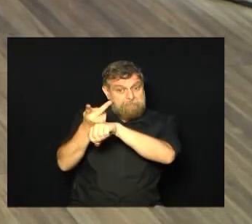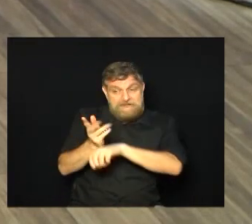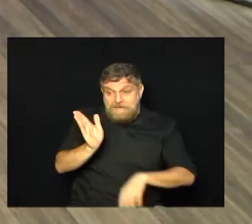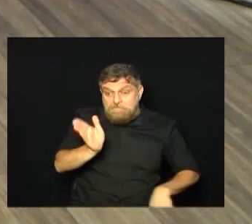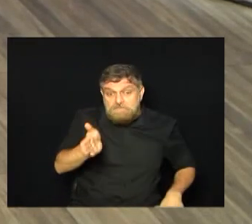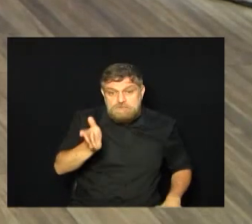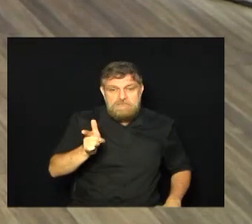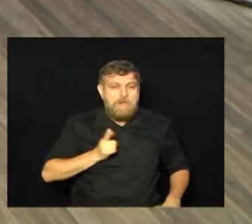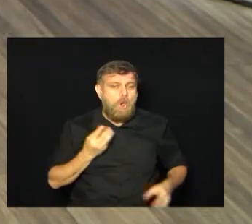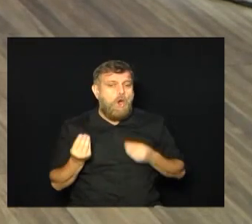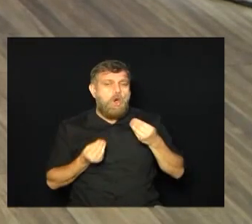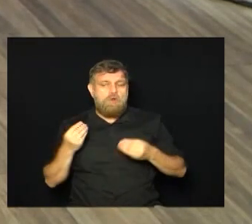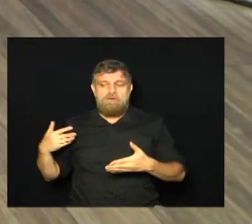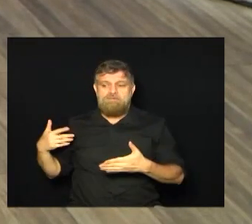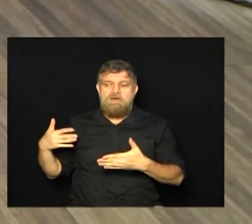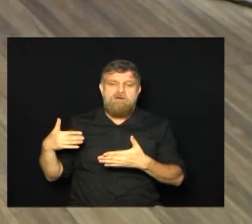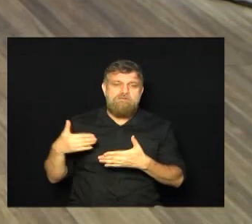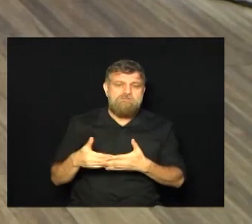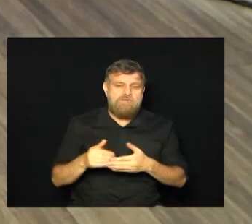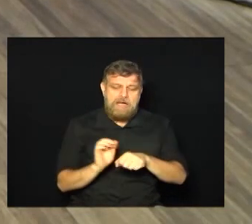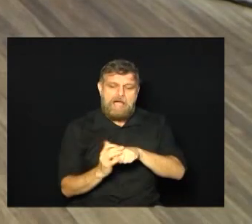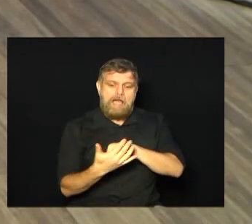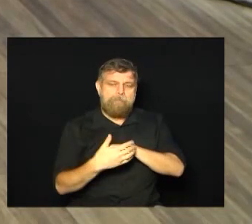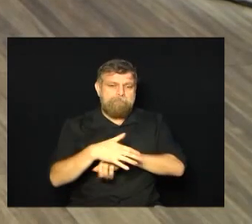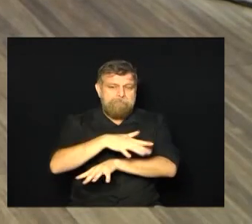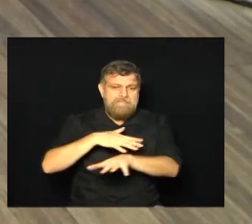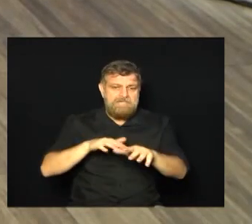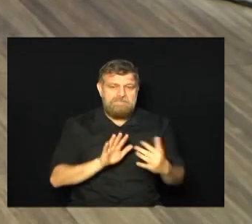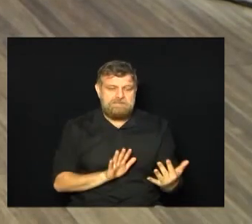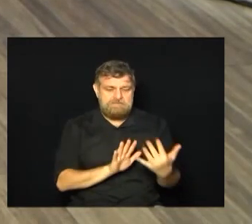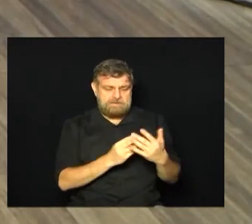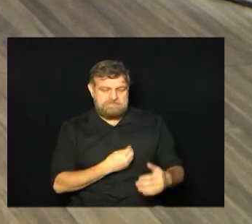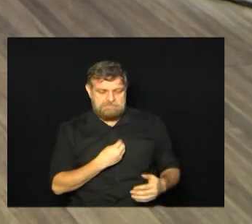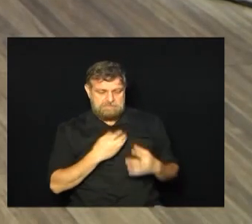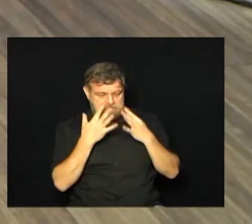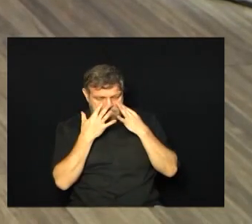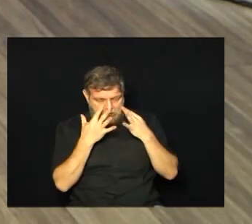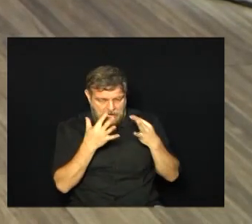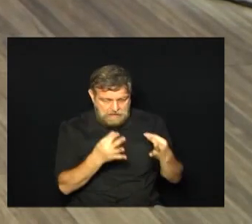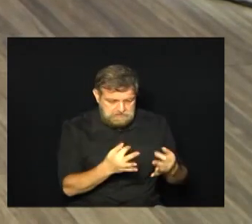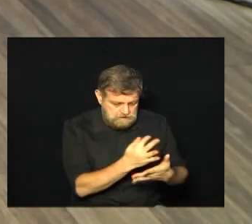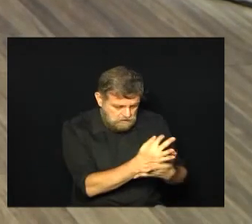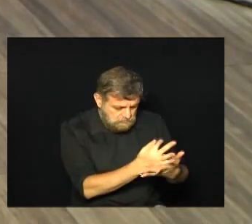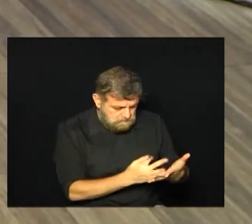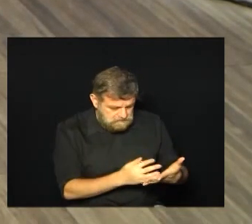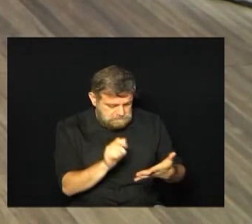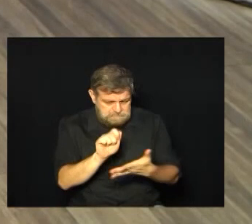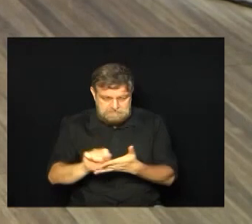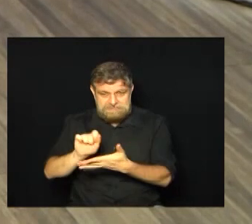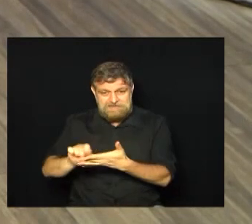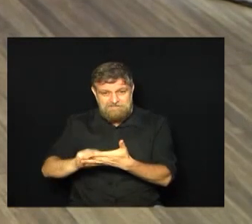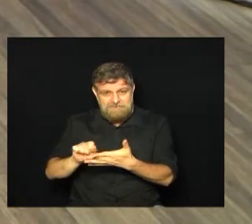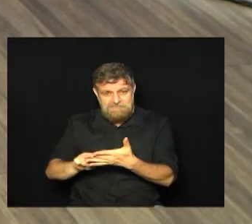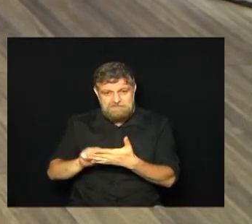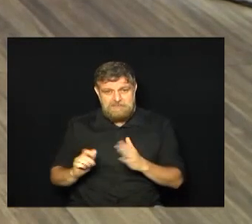foi este processo de vivenciar uma pandemia? Você conseguia ter atenção na leitura? Você conseguia escrever? Foi um período